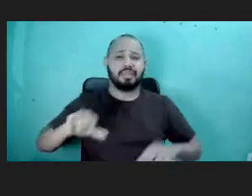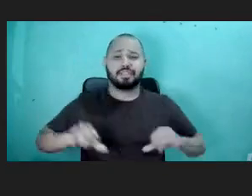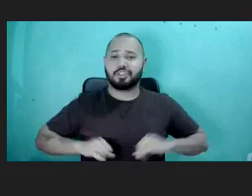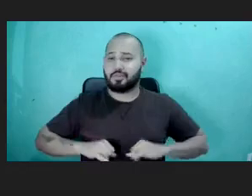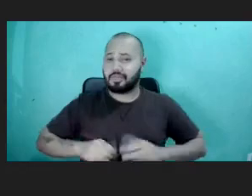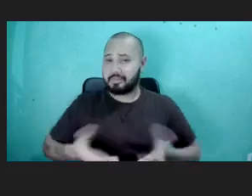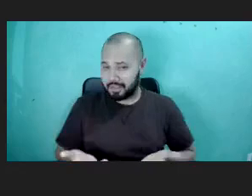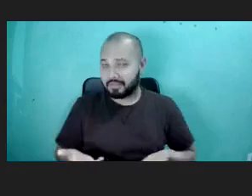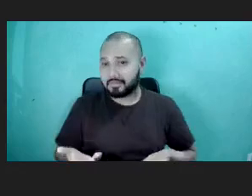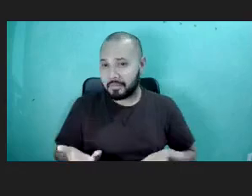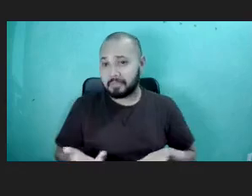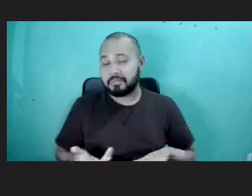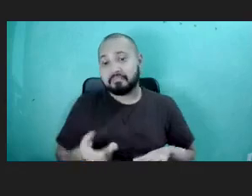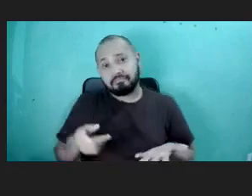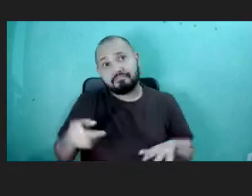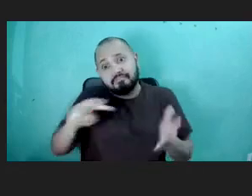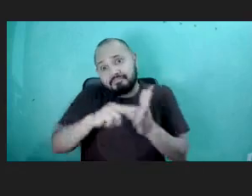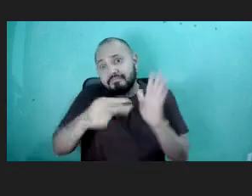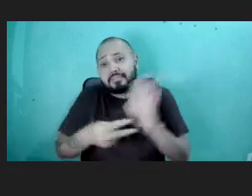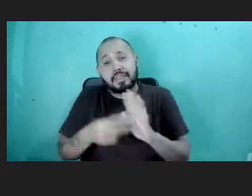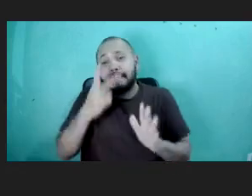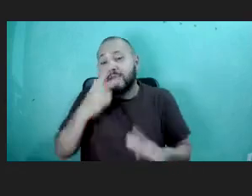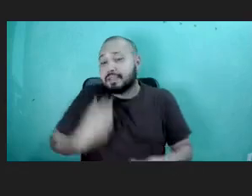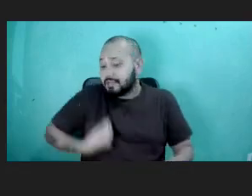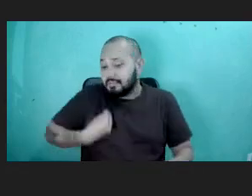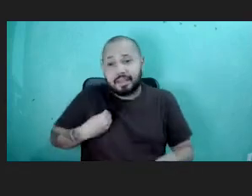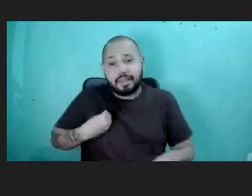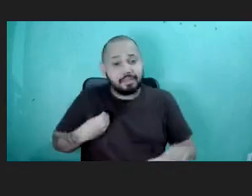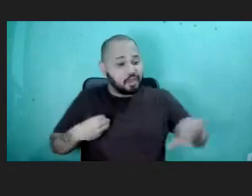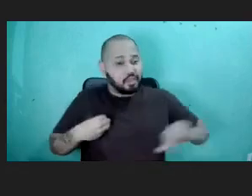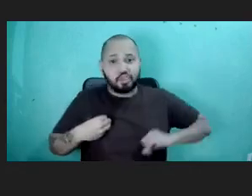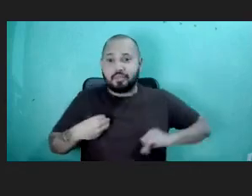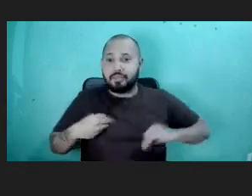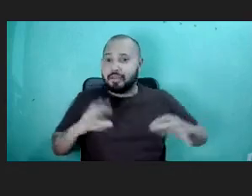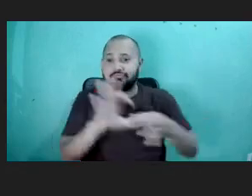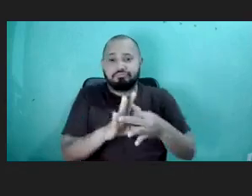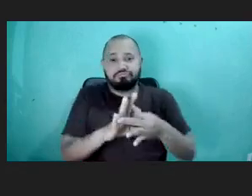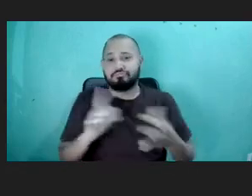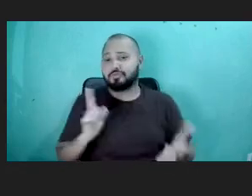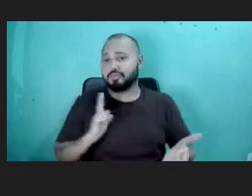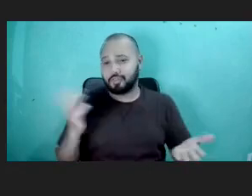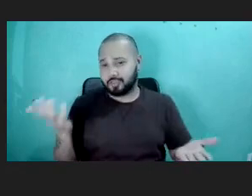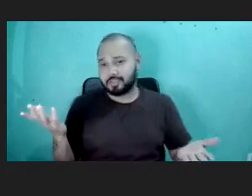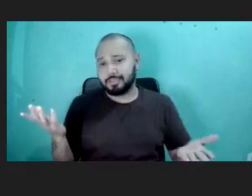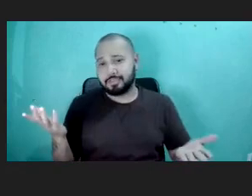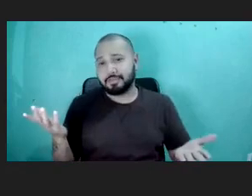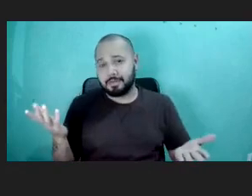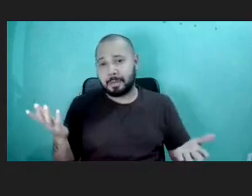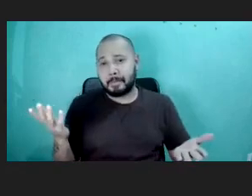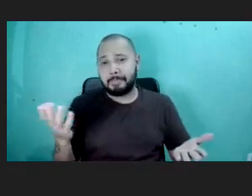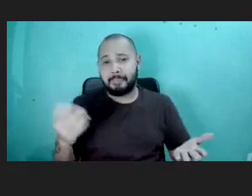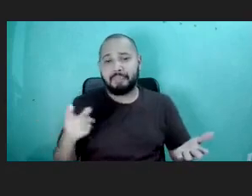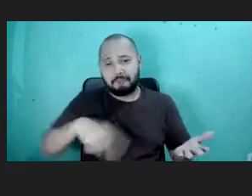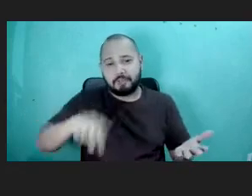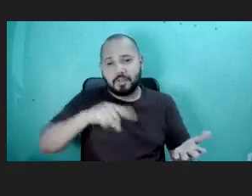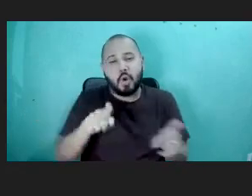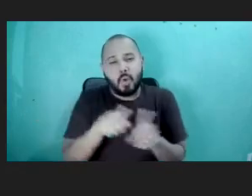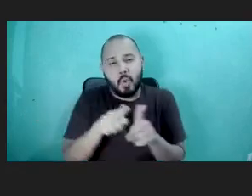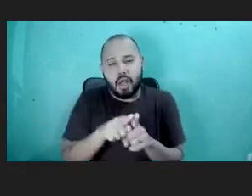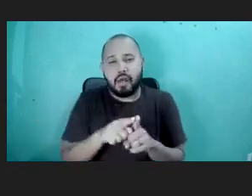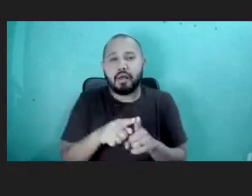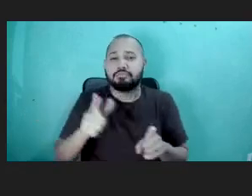certa forma, a gente pode pensar que o sofrimento faz parte da vida, né? A gente é submetido a experiências